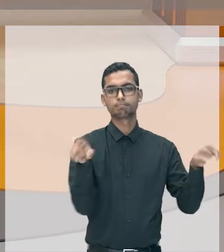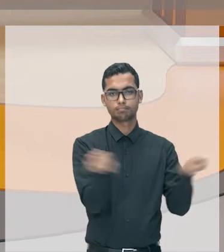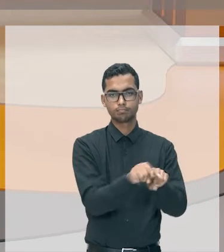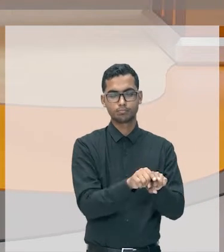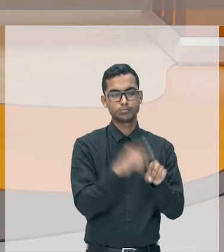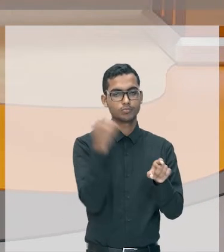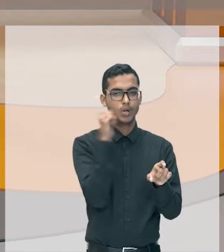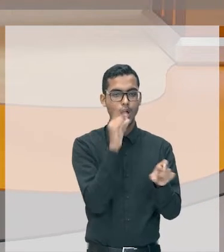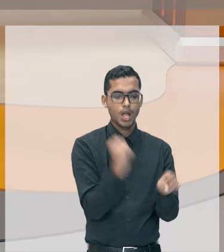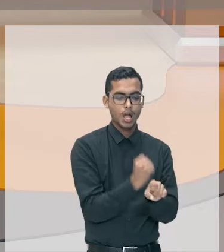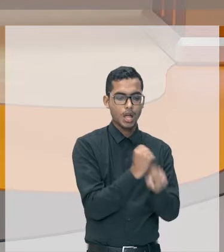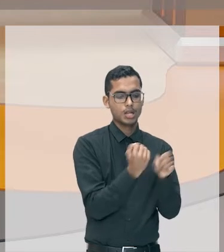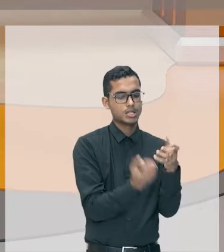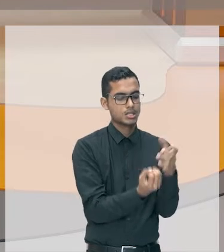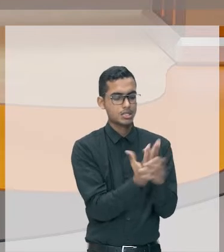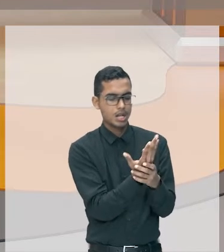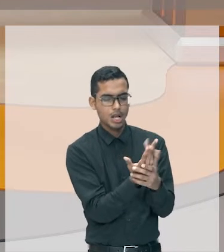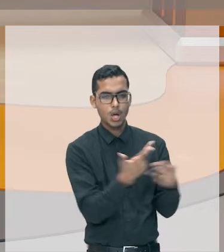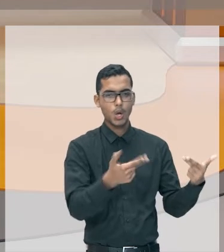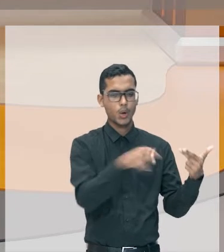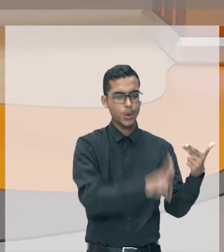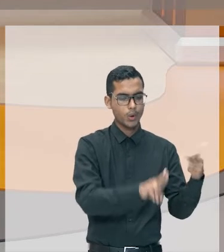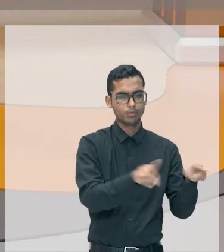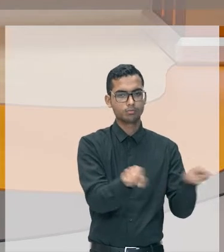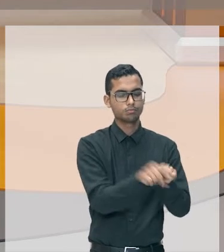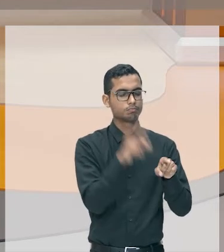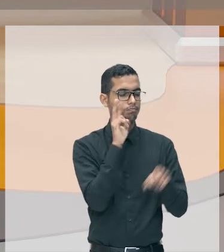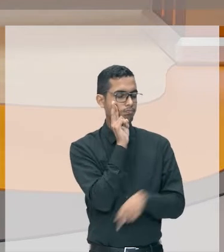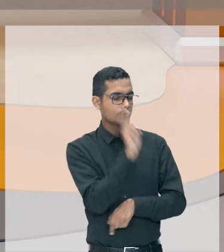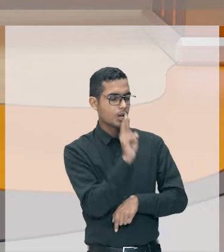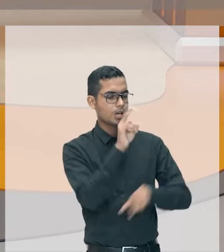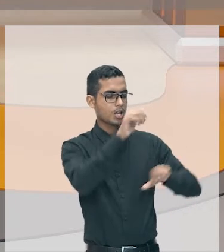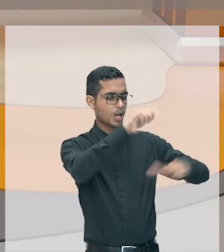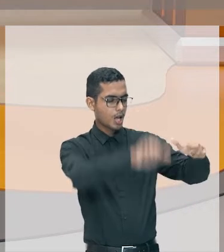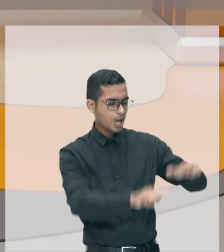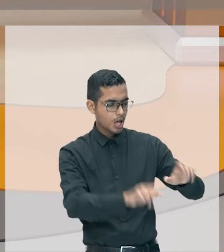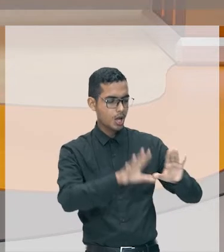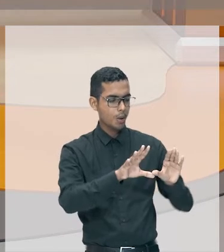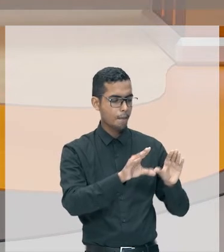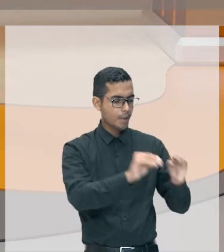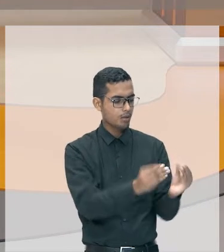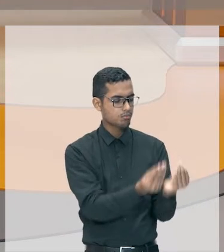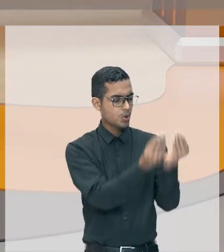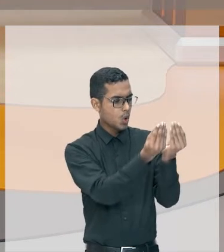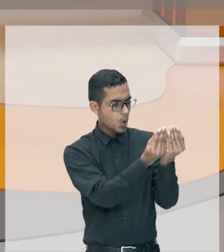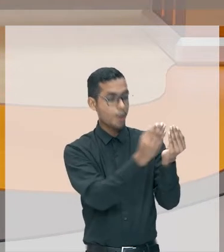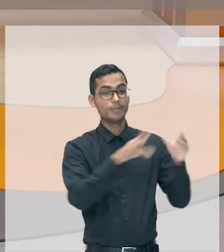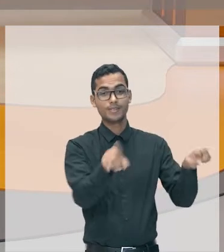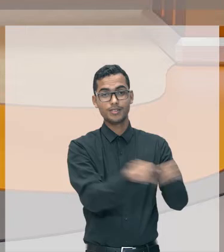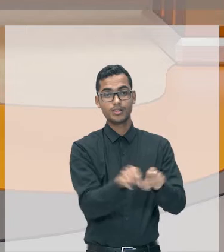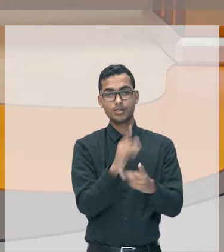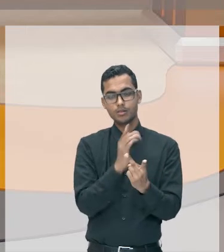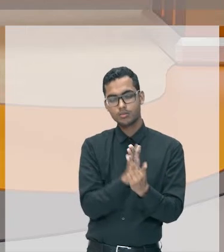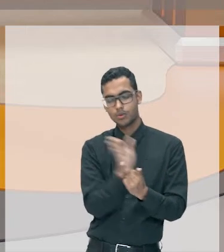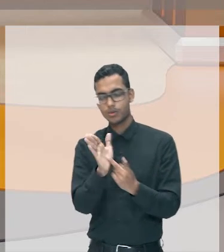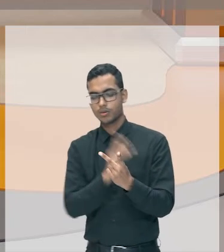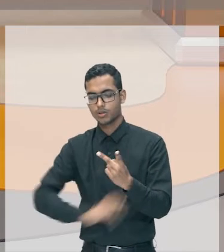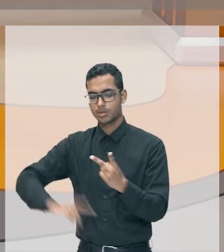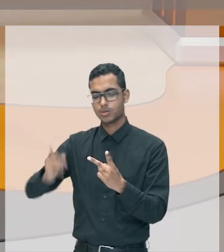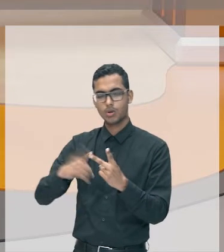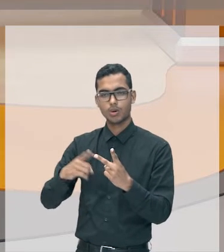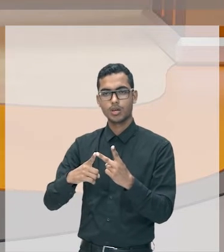pode pegar, ele pode observar, ele pode ver. E as fontes imateriais, que são aquelas fontes